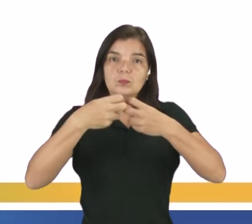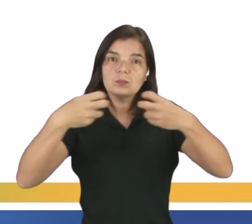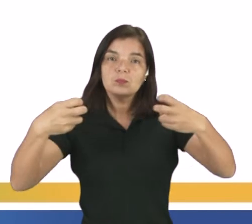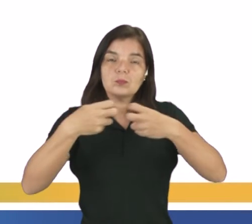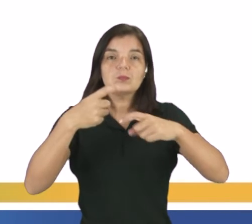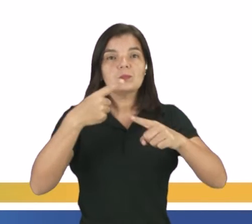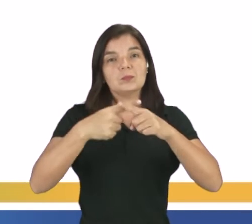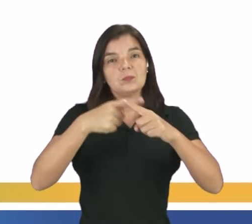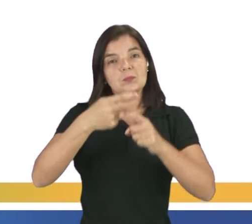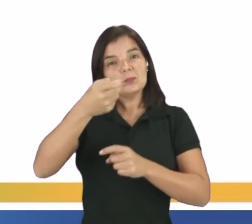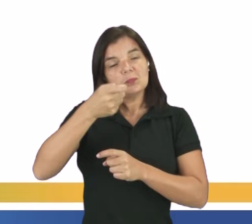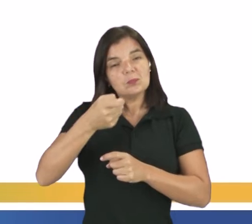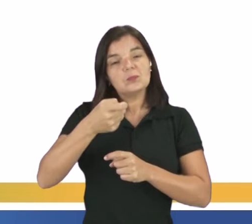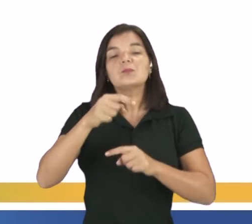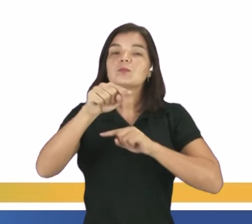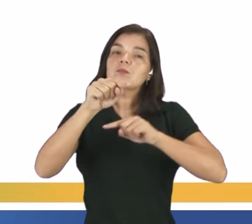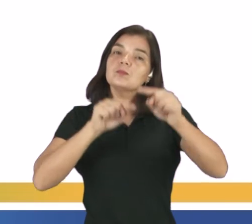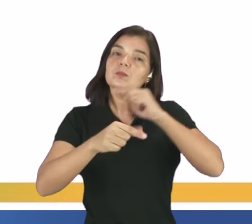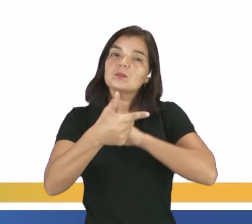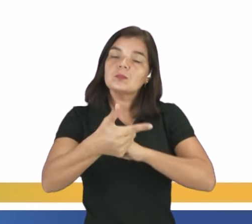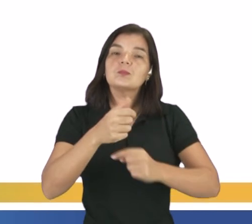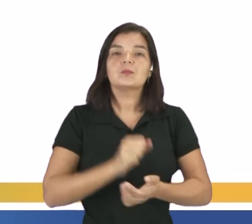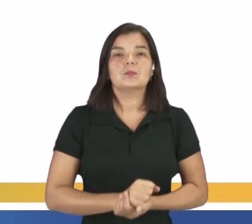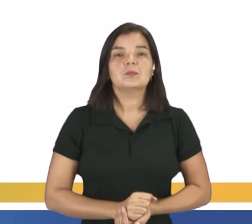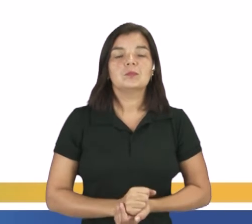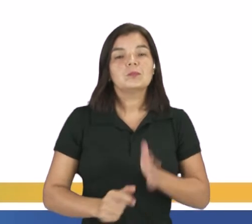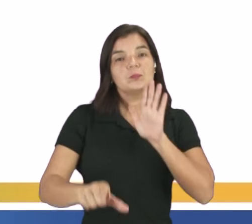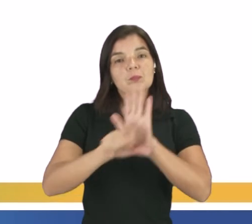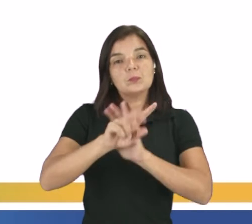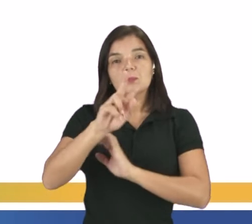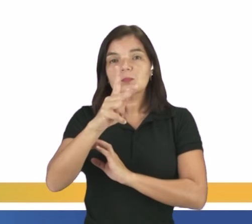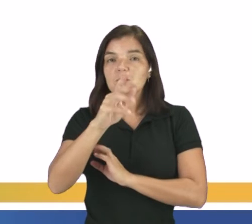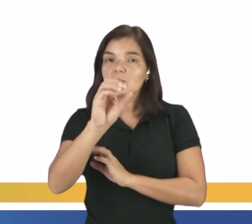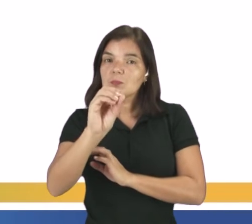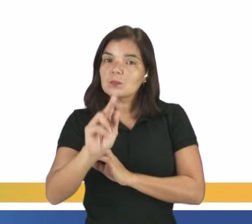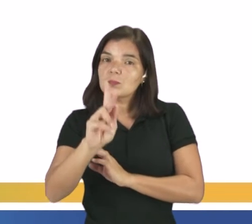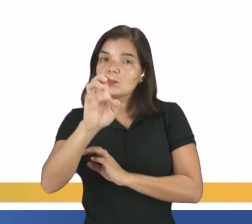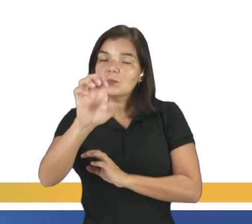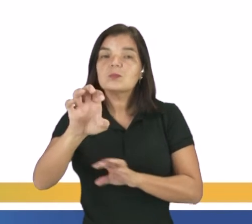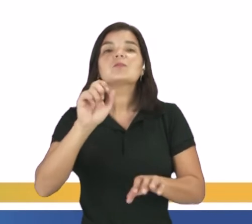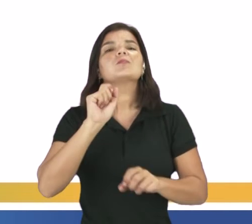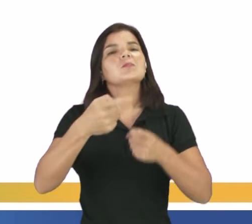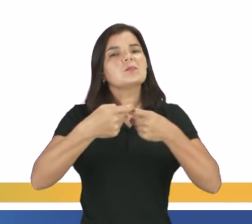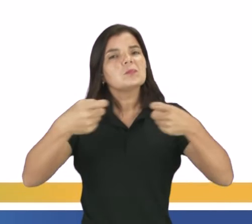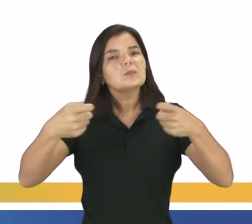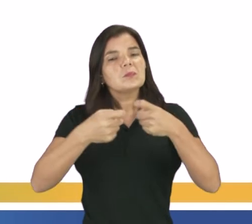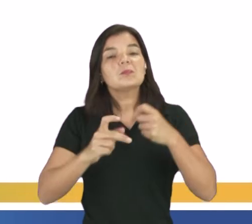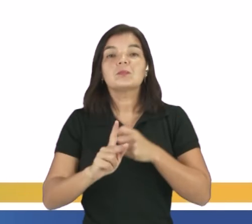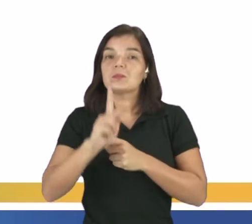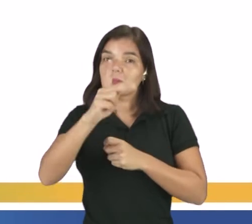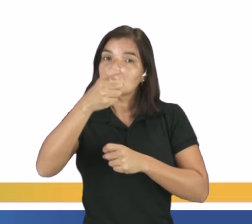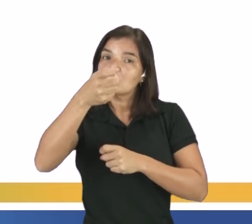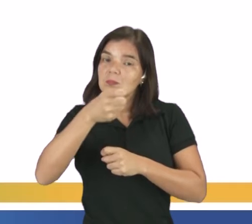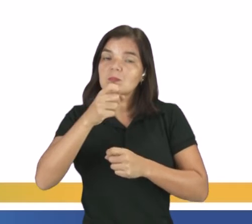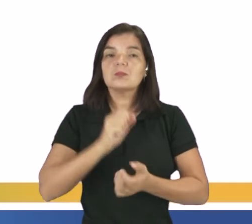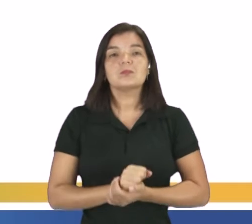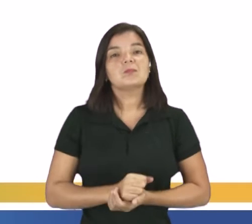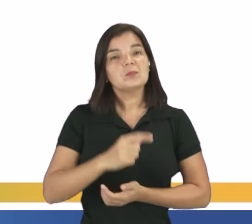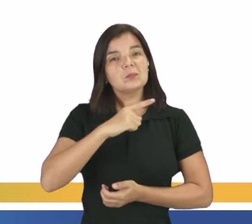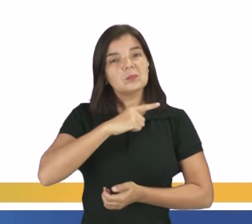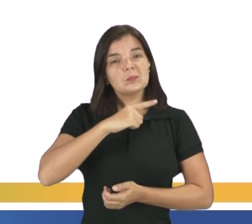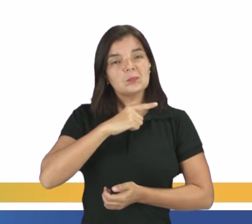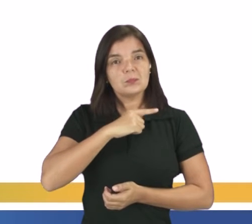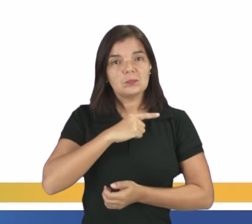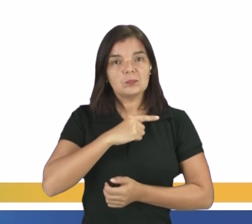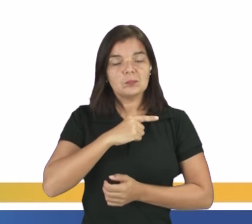elástica vezes x dividido por 2. Pela lei de Hooke, força elástica é Kx. Então, nós teremos aí